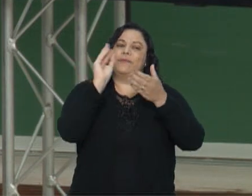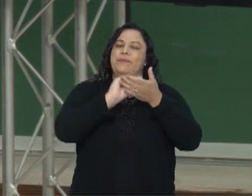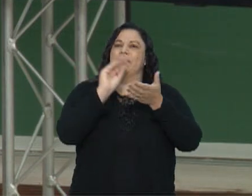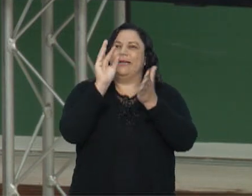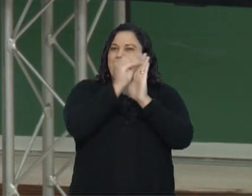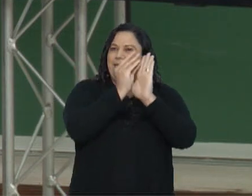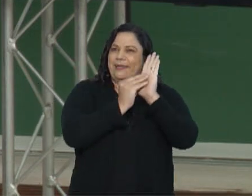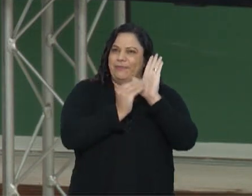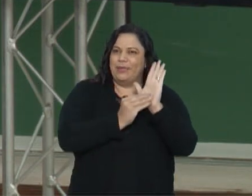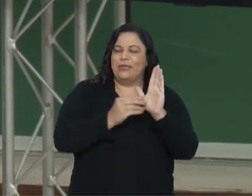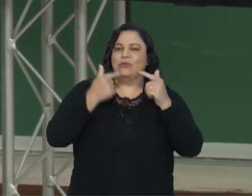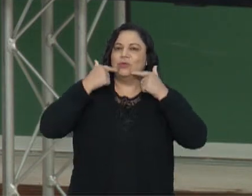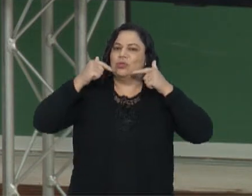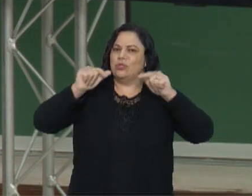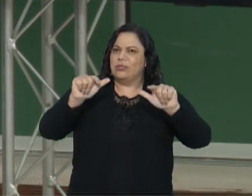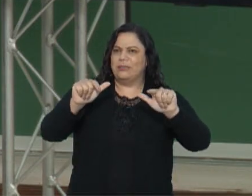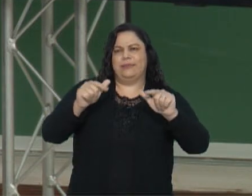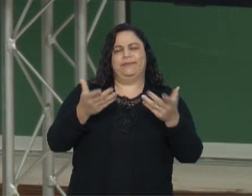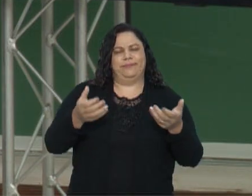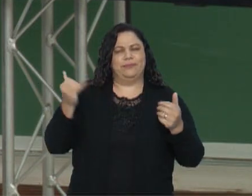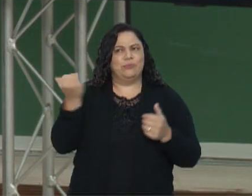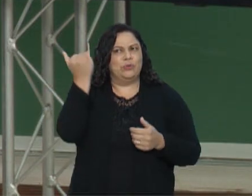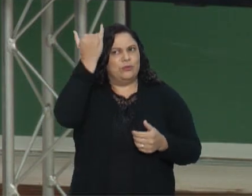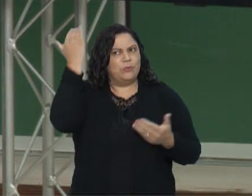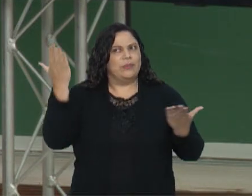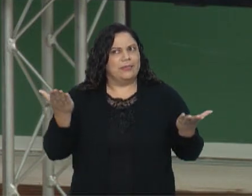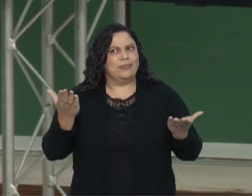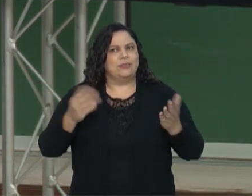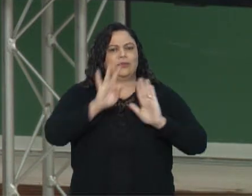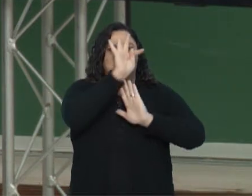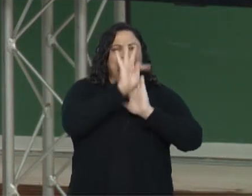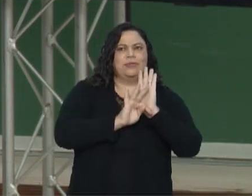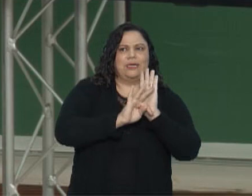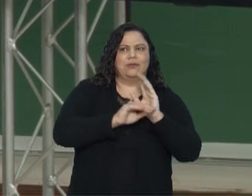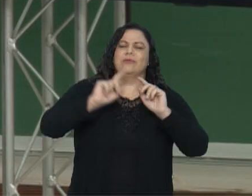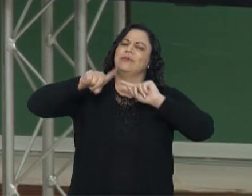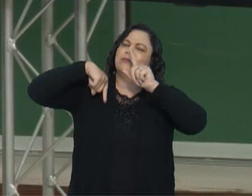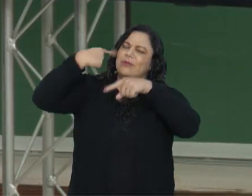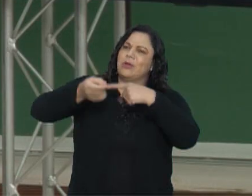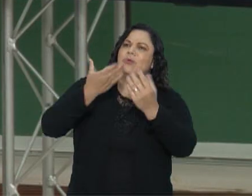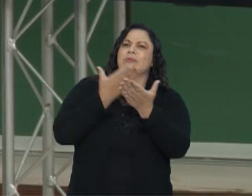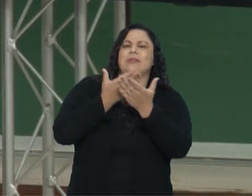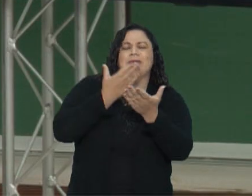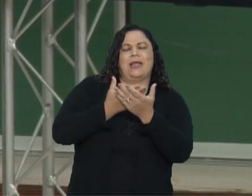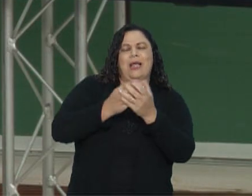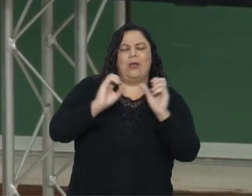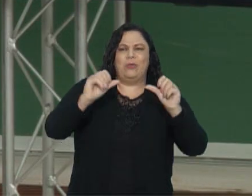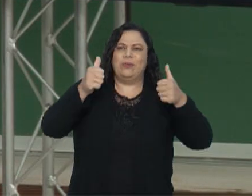produção, ok? Então, nos vemos na próxima classe e quédate em casa.